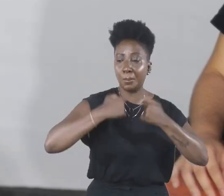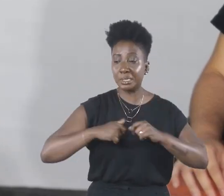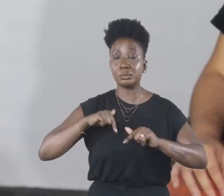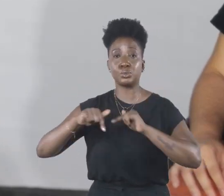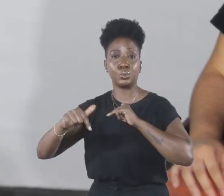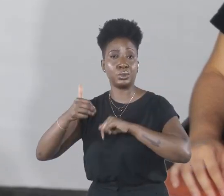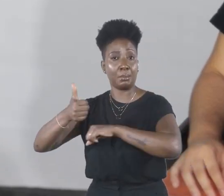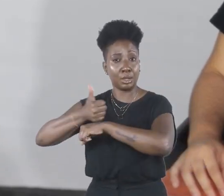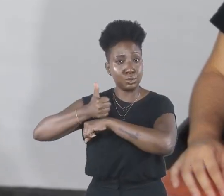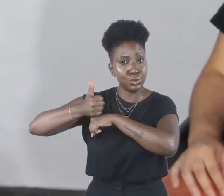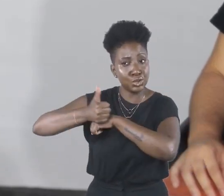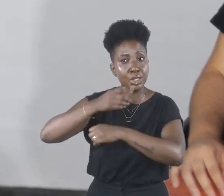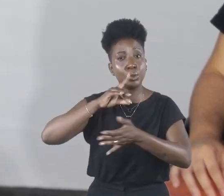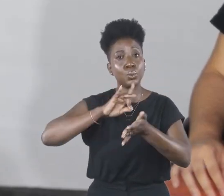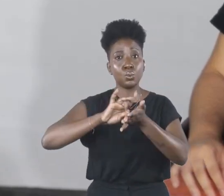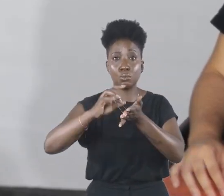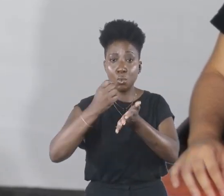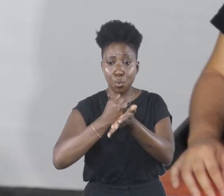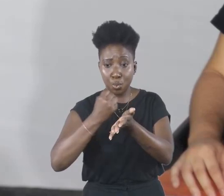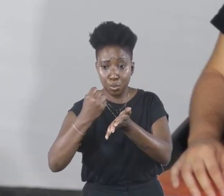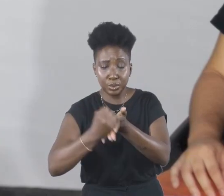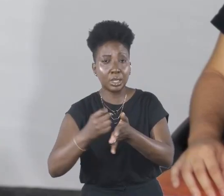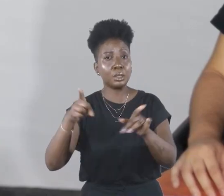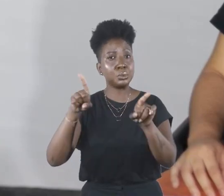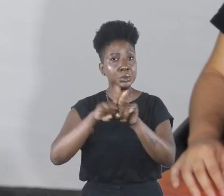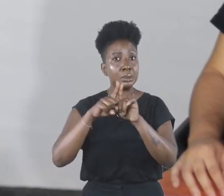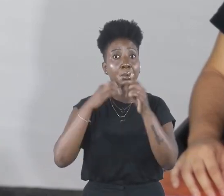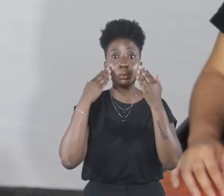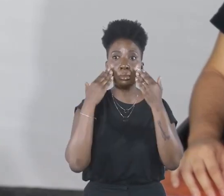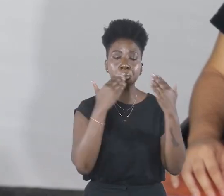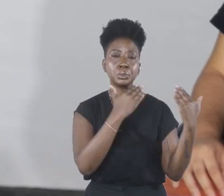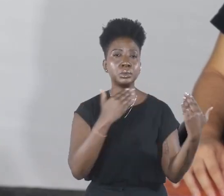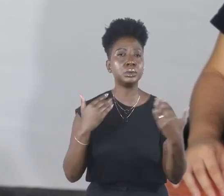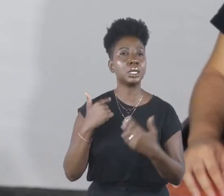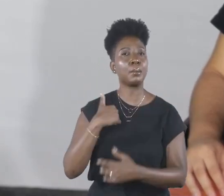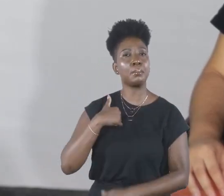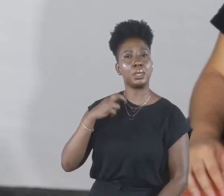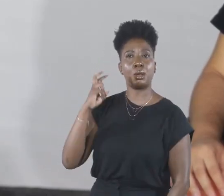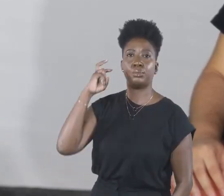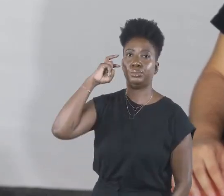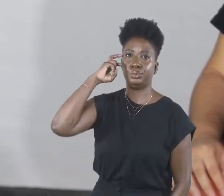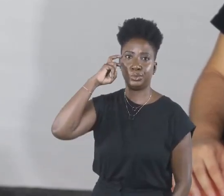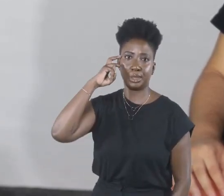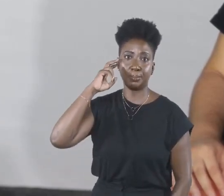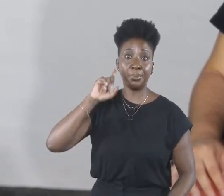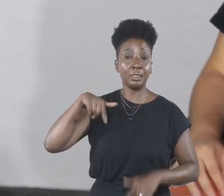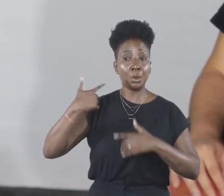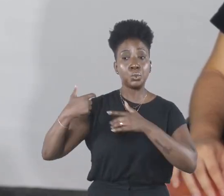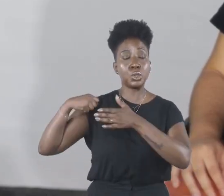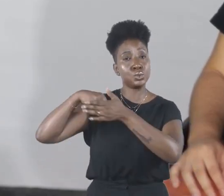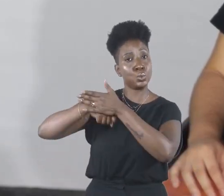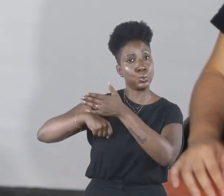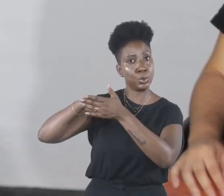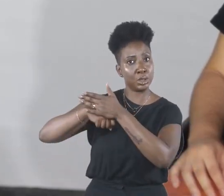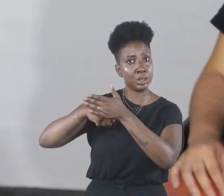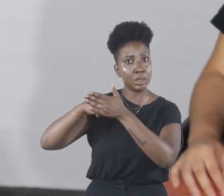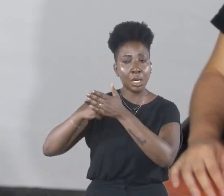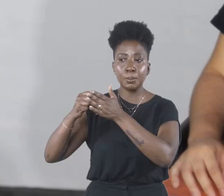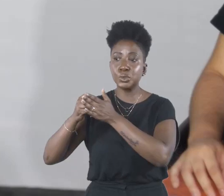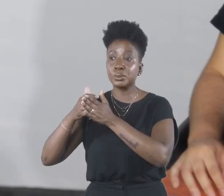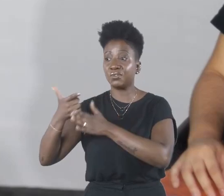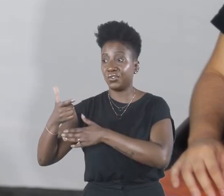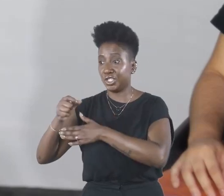a um trabalho digno, com contrato, e eu tenho direito de expressar minha cultura. E essa militância, a gente luta de 2010